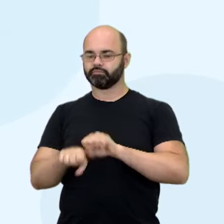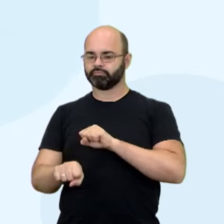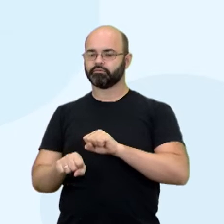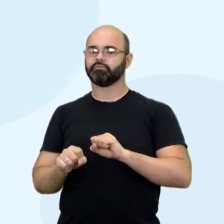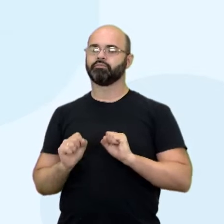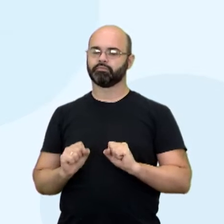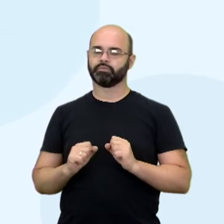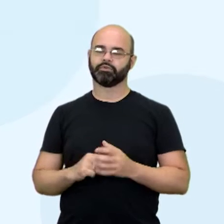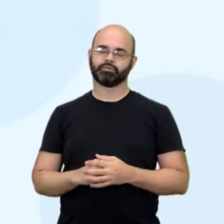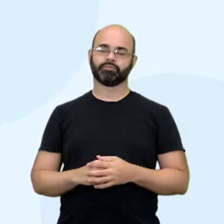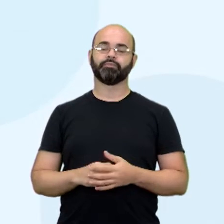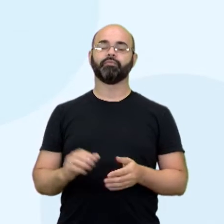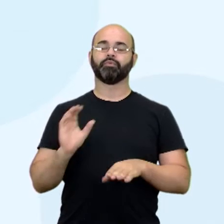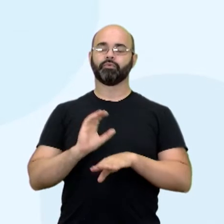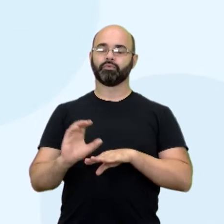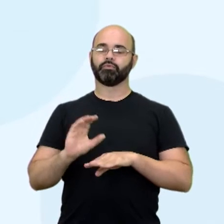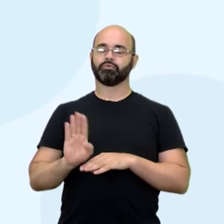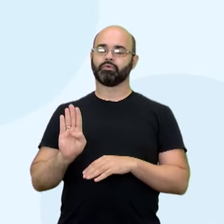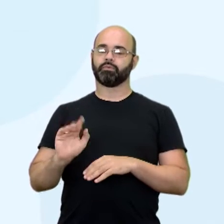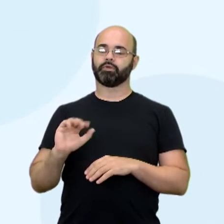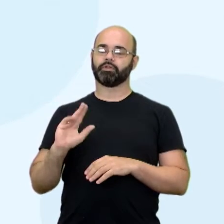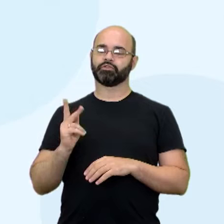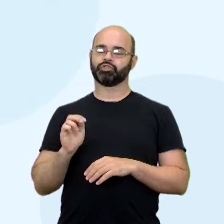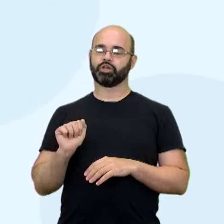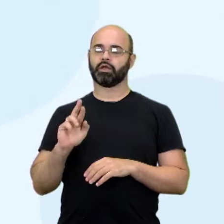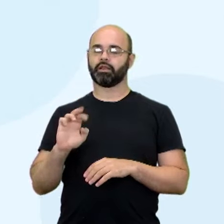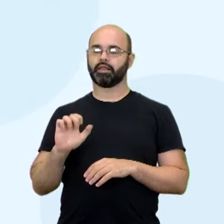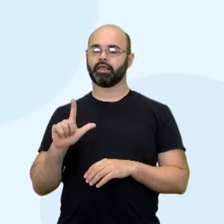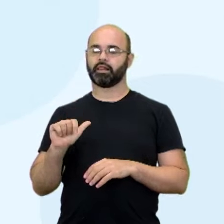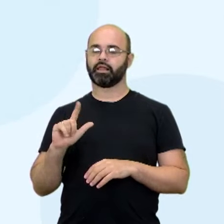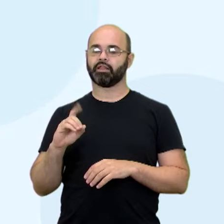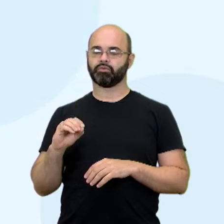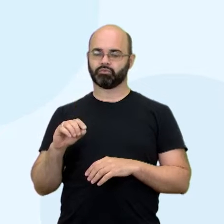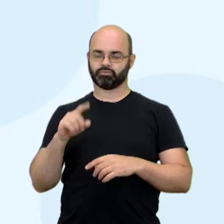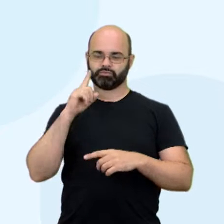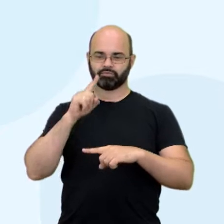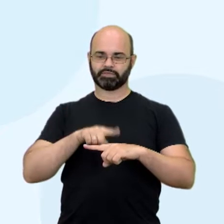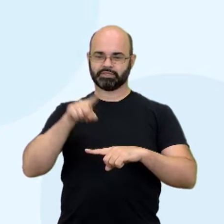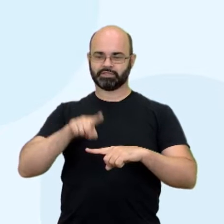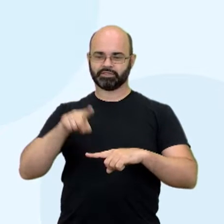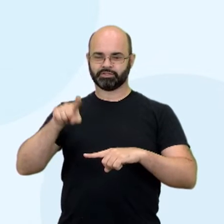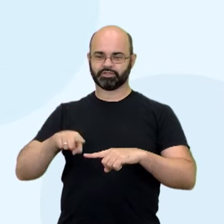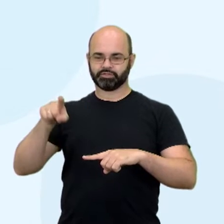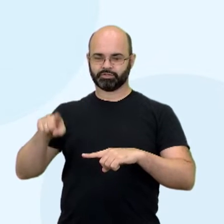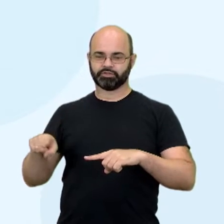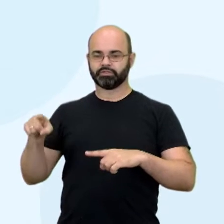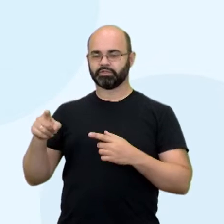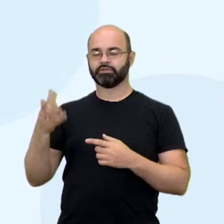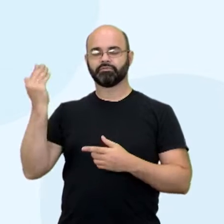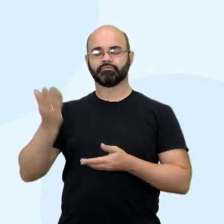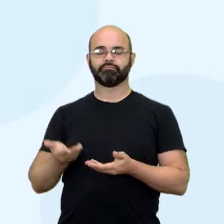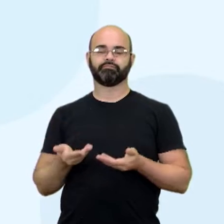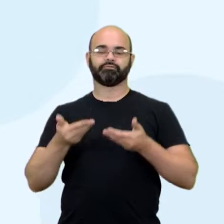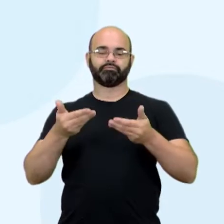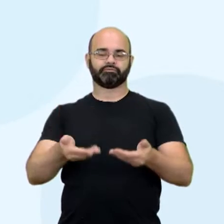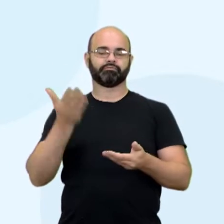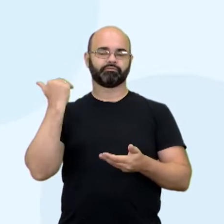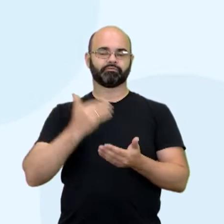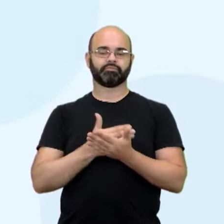de bacharelado em estatística, né? Foi um dos primeiros aos cursos a ser oferecido. Ele vem aí